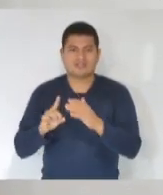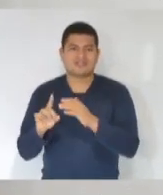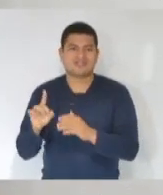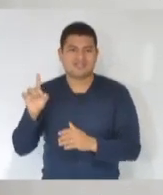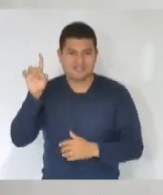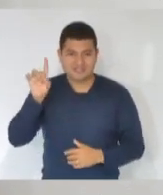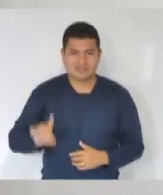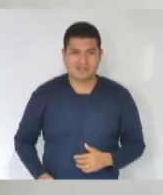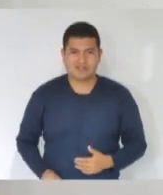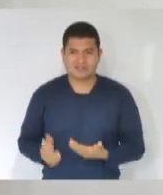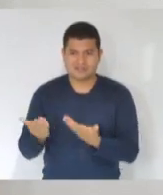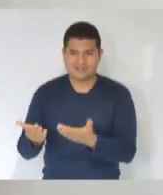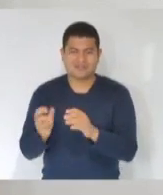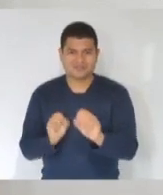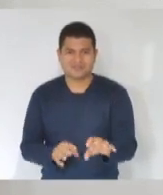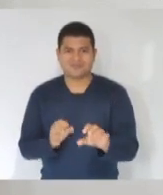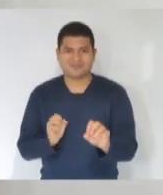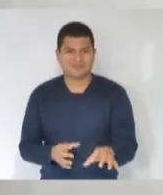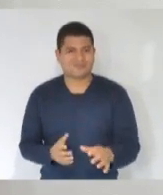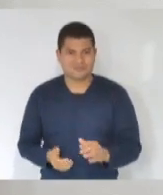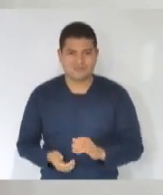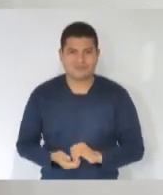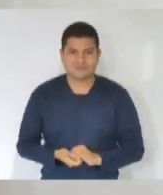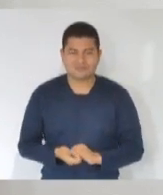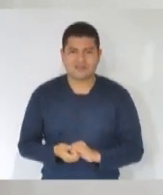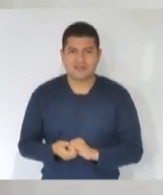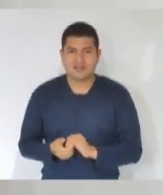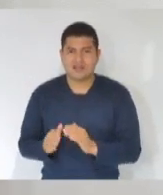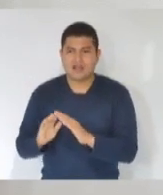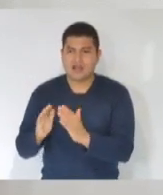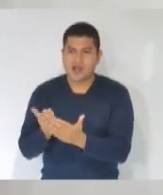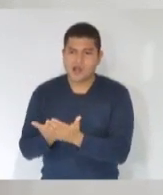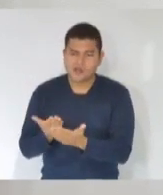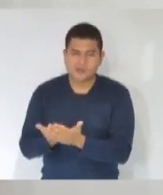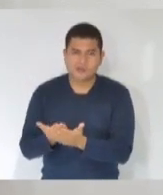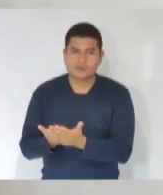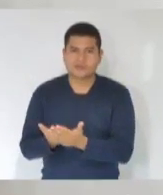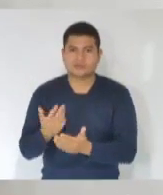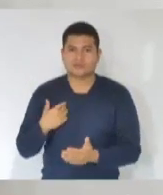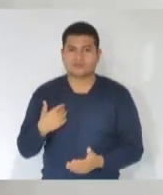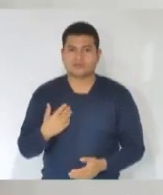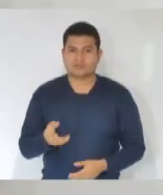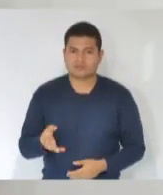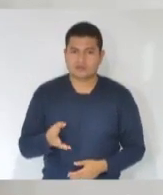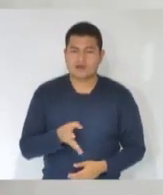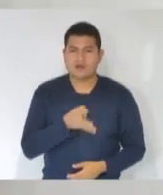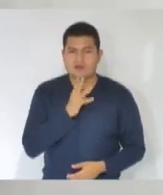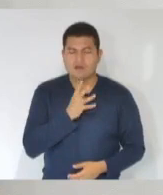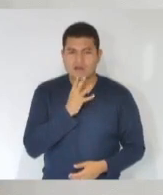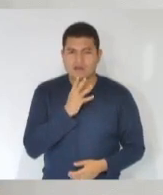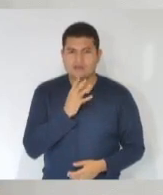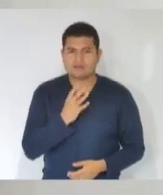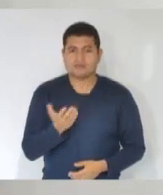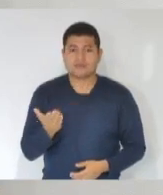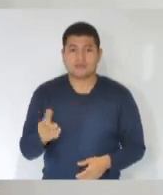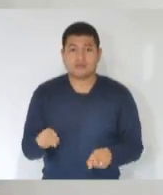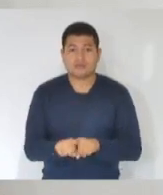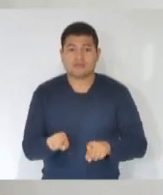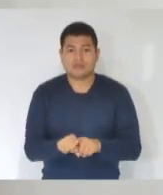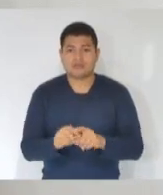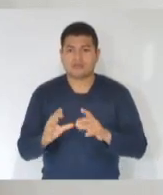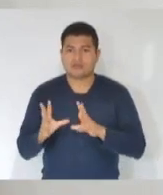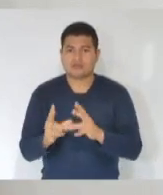aqui a minha homenagem ao conhecido conjunto educacional Pedro II, a todos os alunos